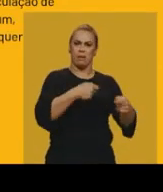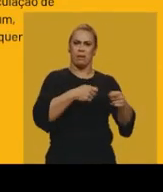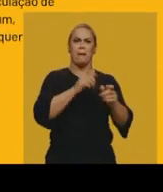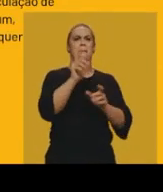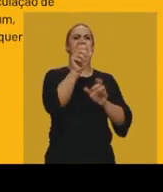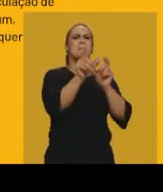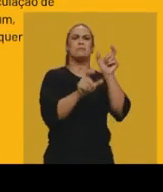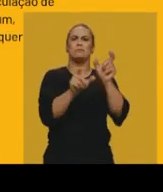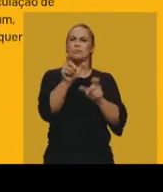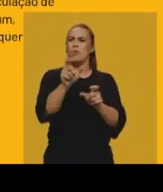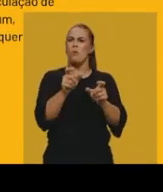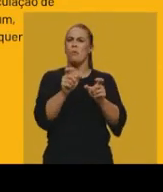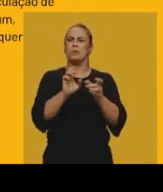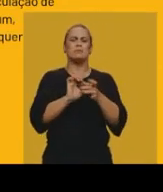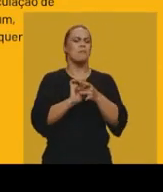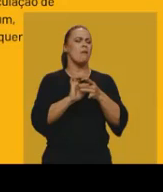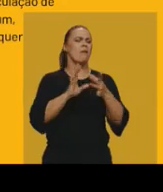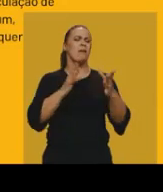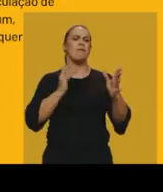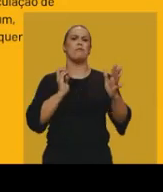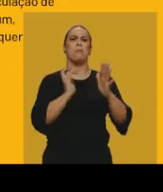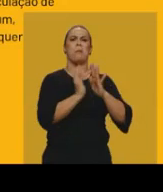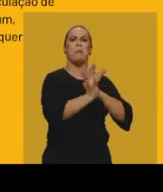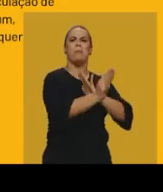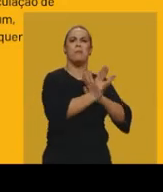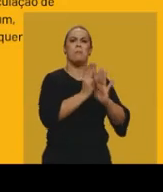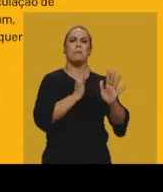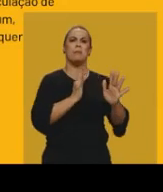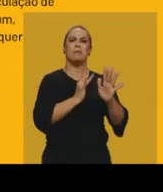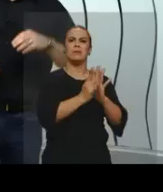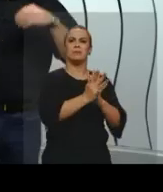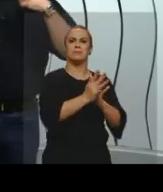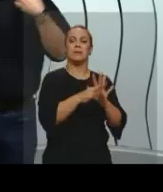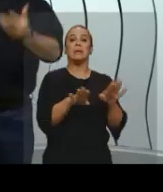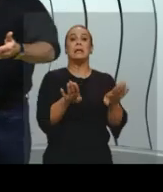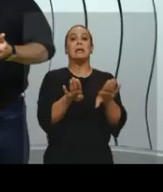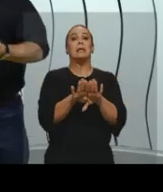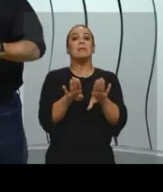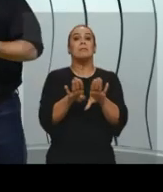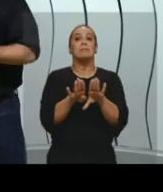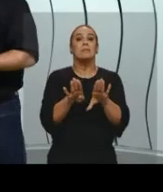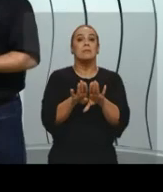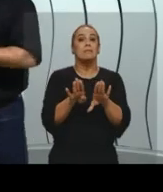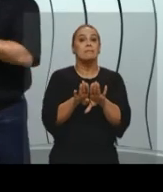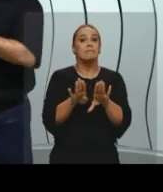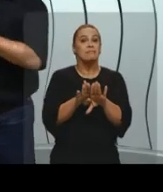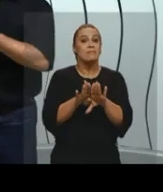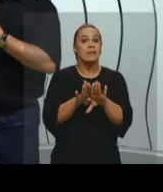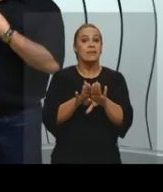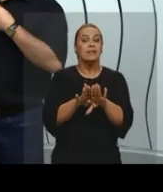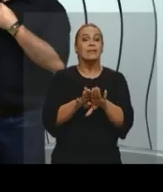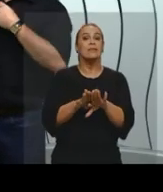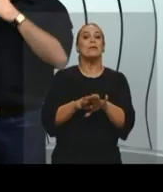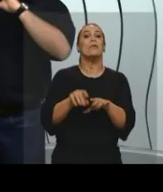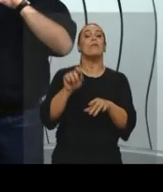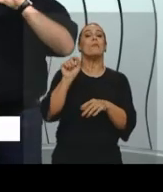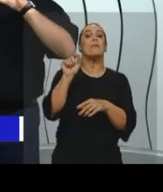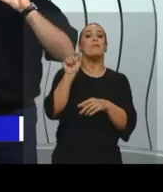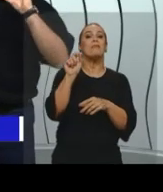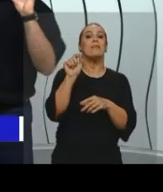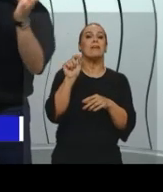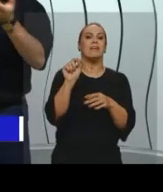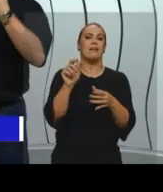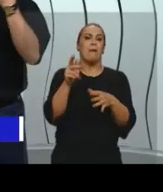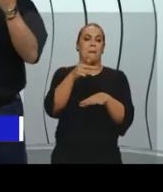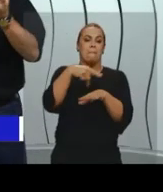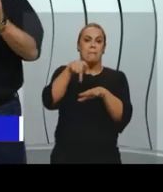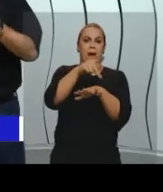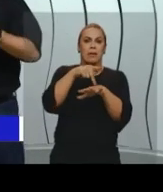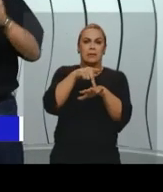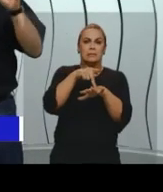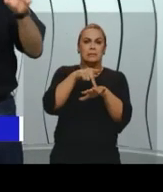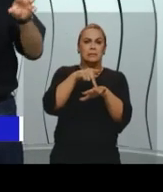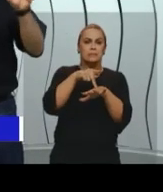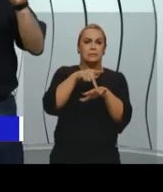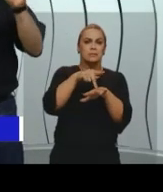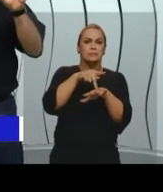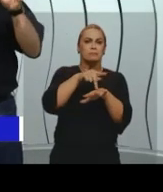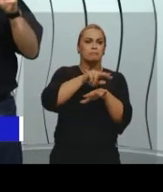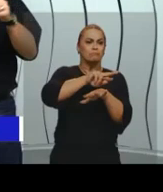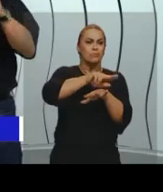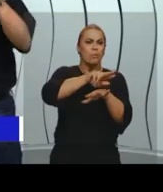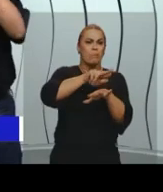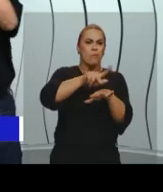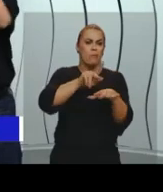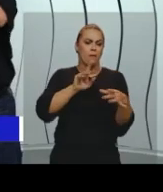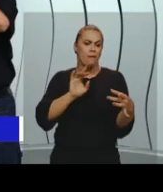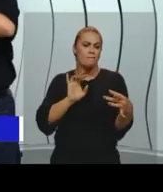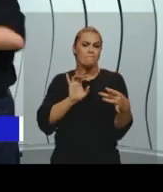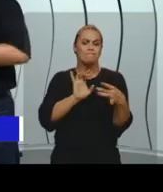acontece? Os países se agrupam, né? Formam a união aduaneira. Qualquer país que venha